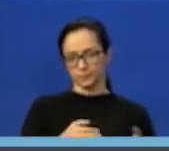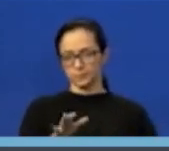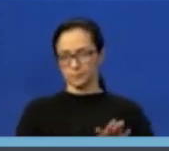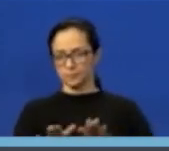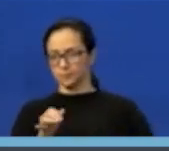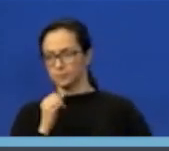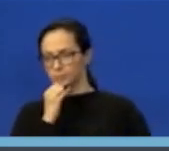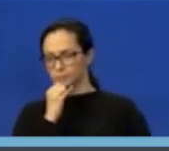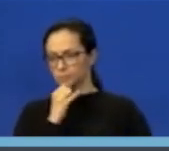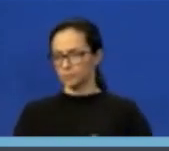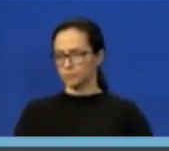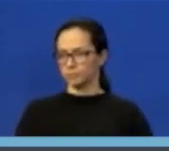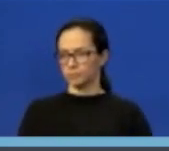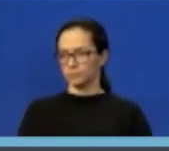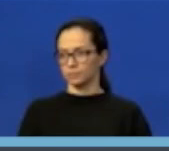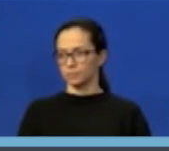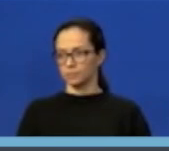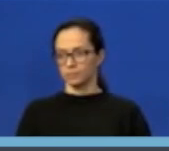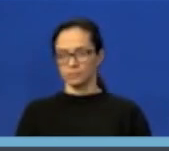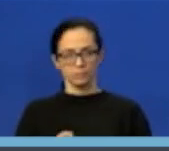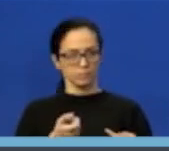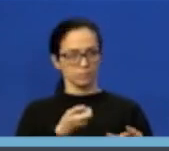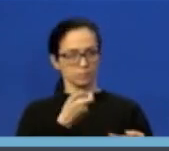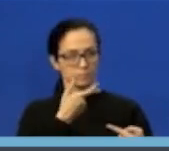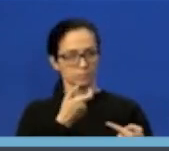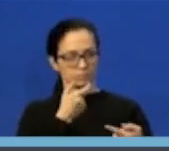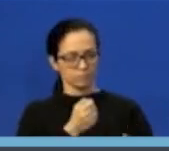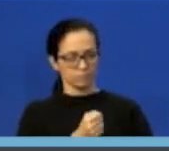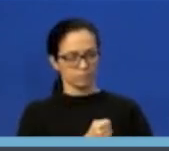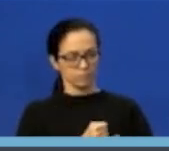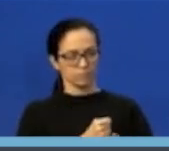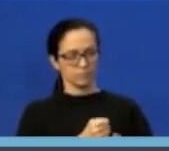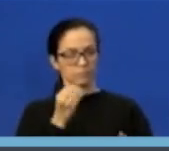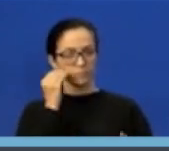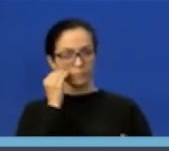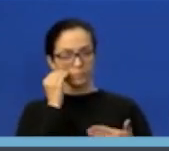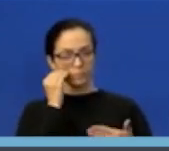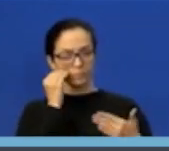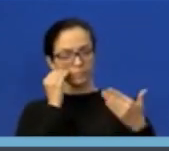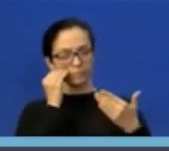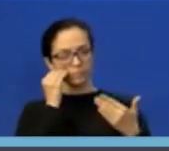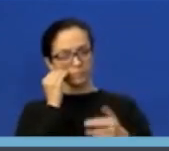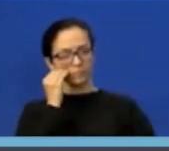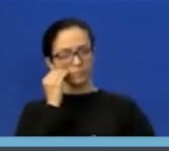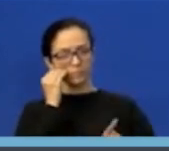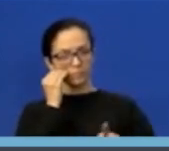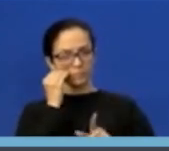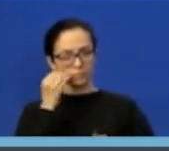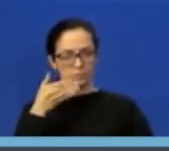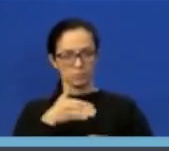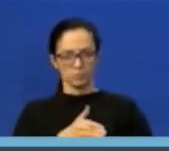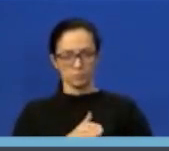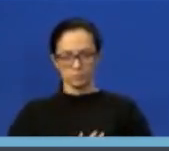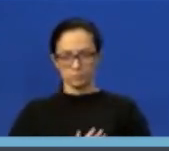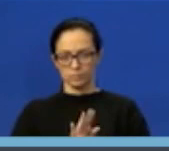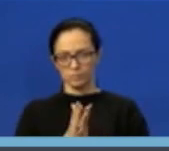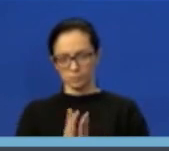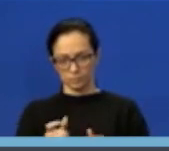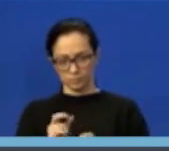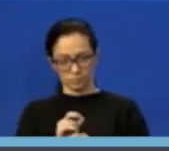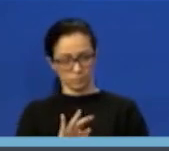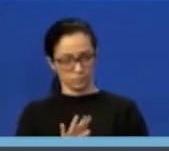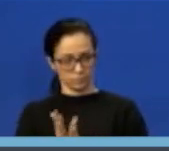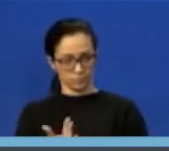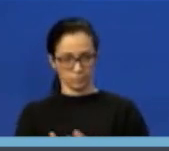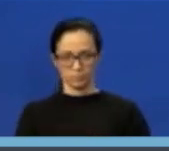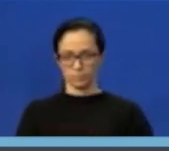ele se submeta a algumas medicações diferentes, até, por exemplo, que seja